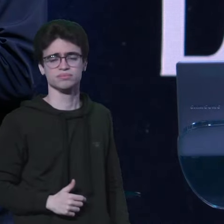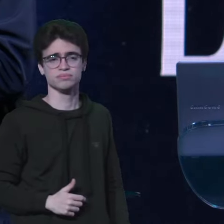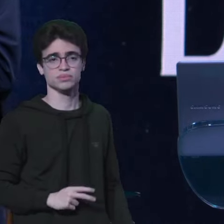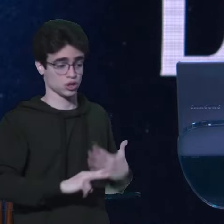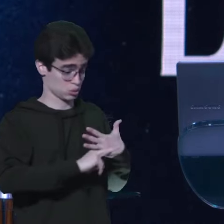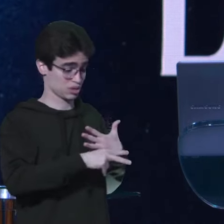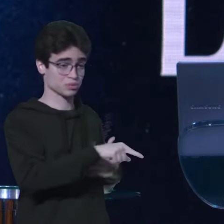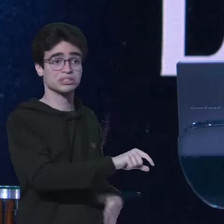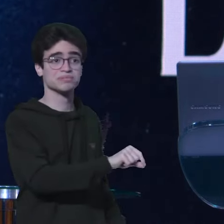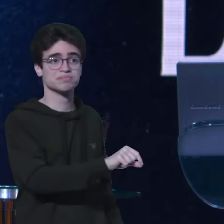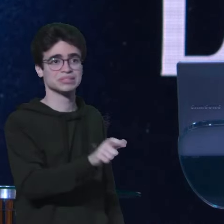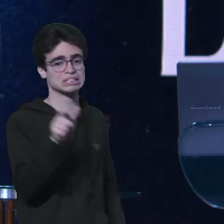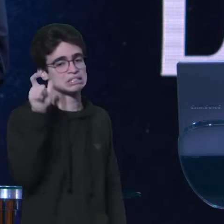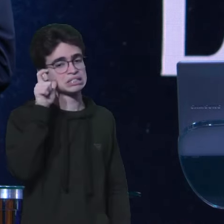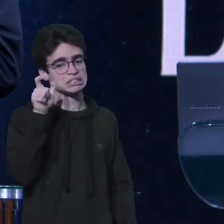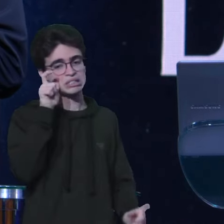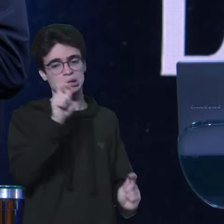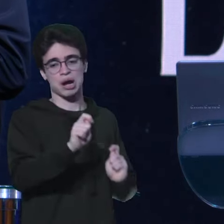Sobra as vozes de Piton.